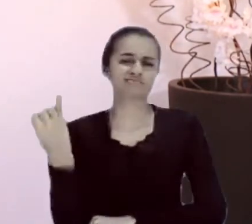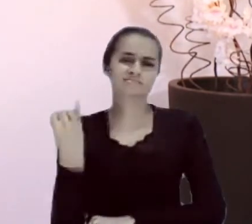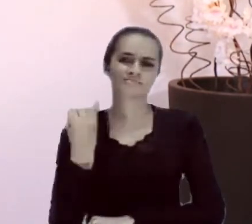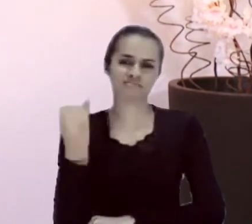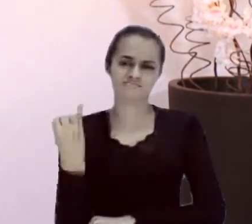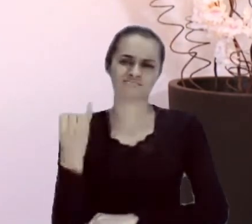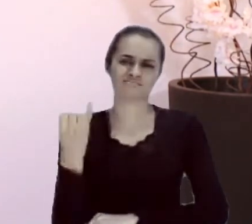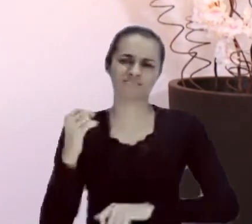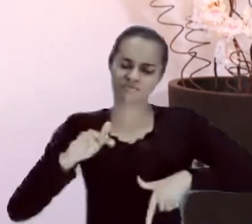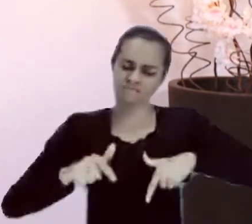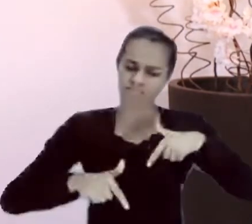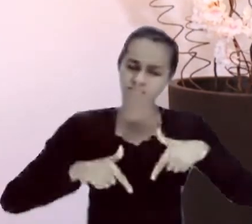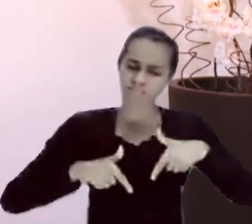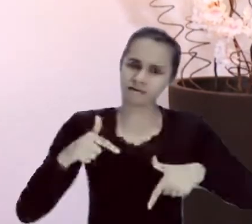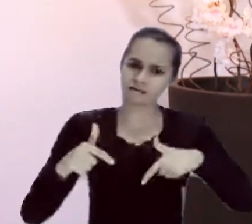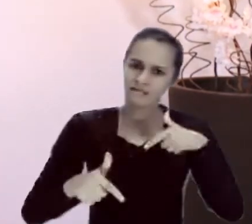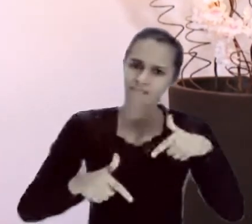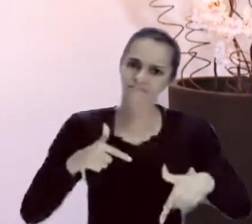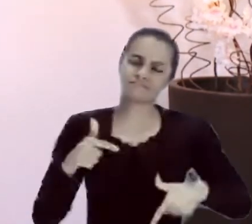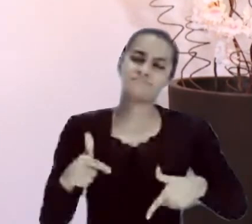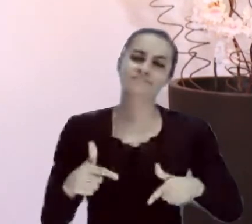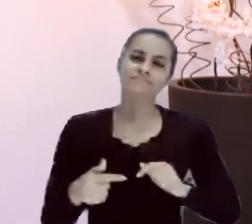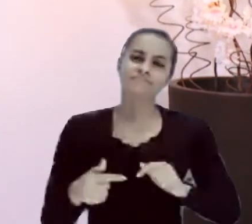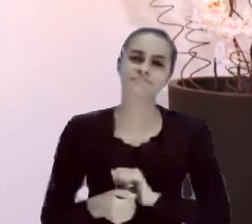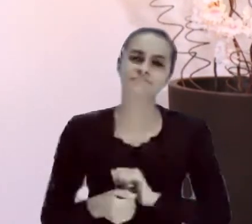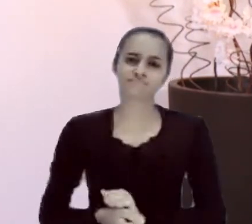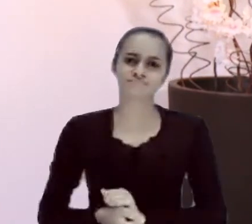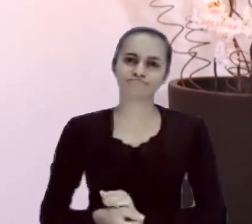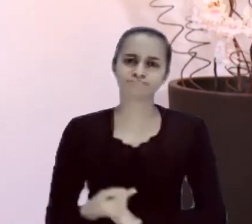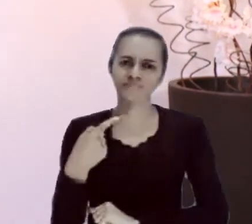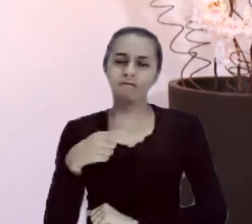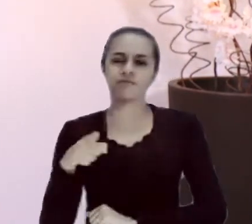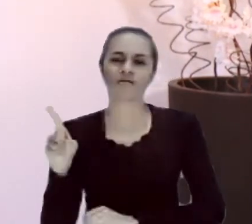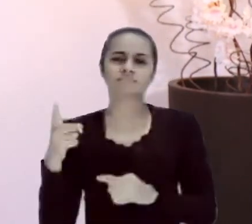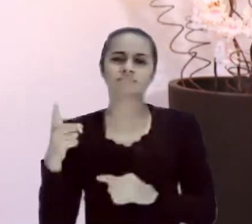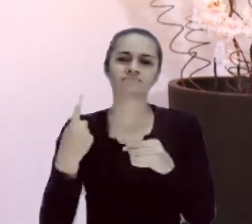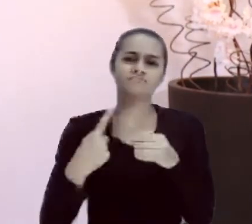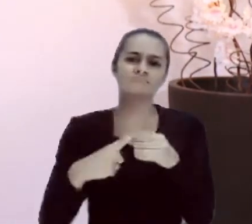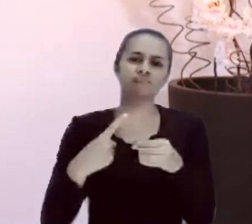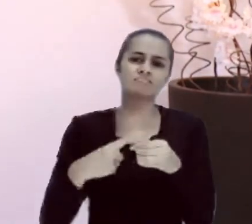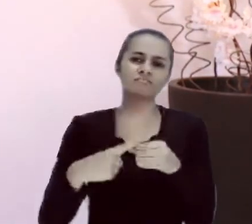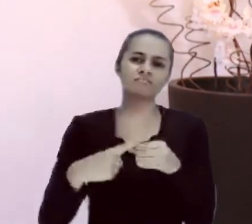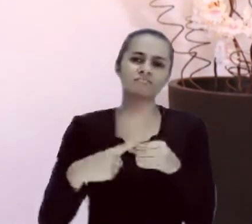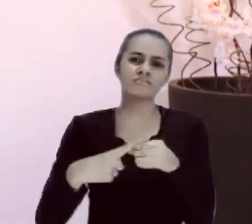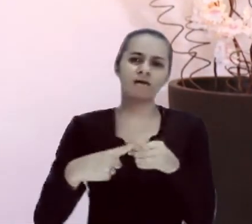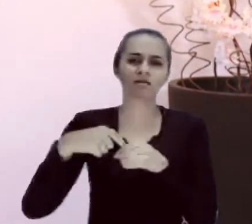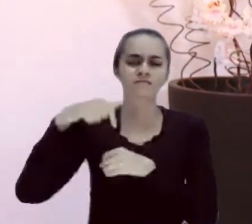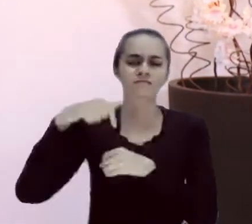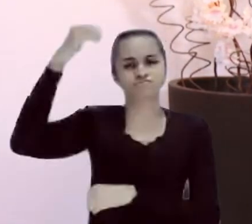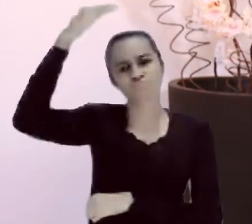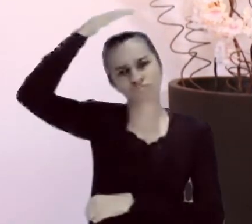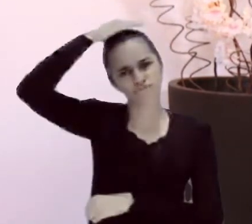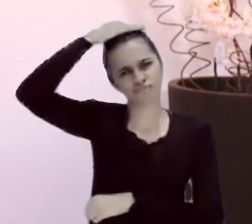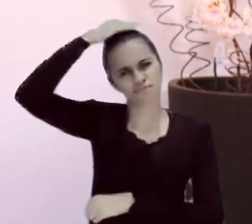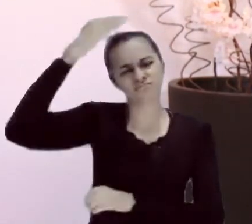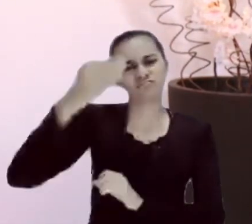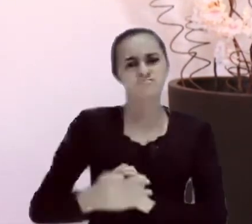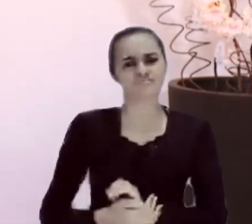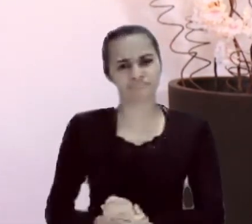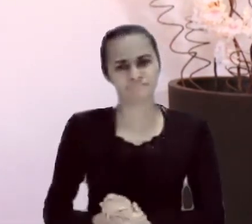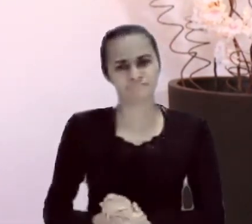vidas. Quando eu estava em Curitiba, nós desenvolvíamos vários trabalhos na área de assistência